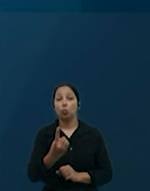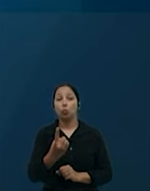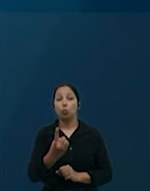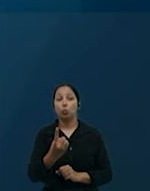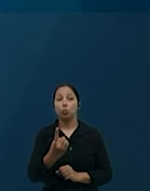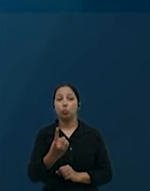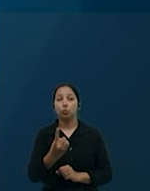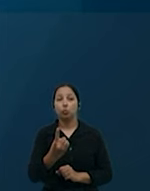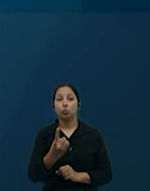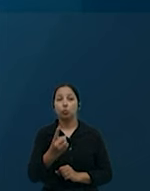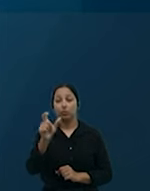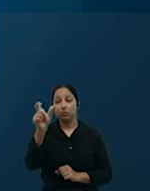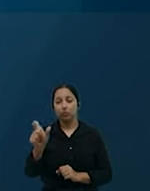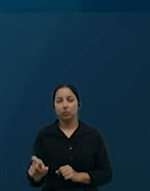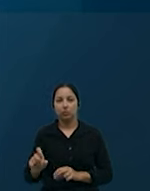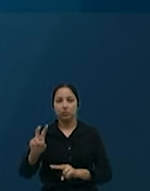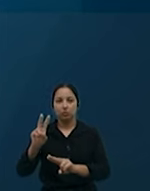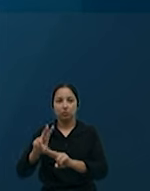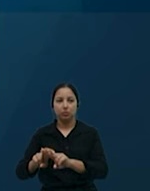desses presos,